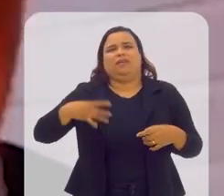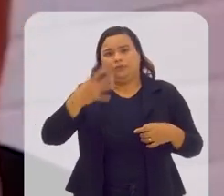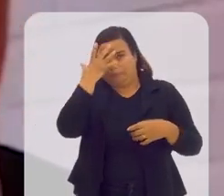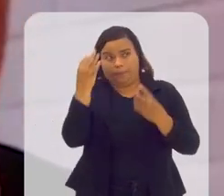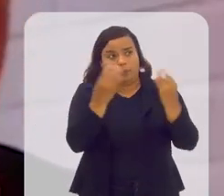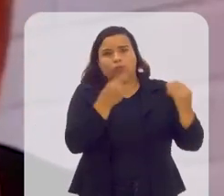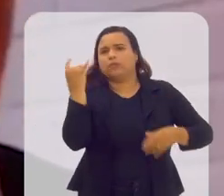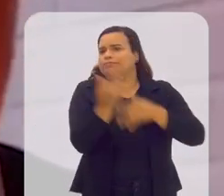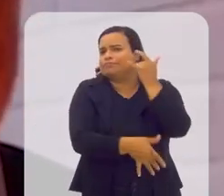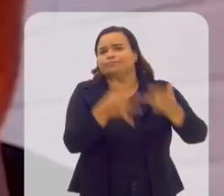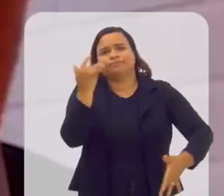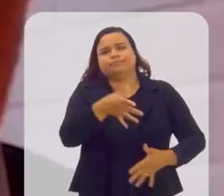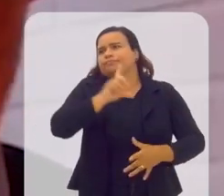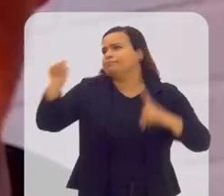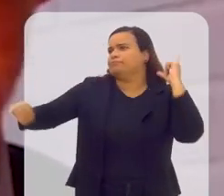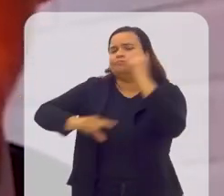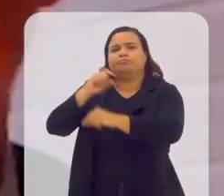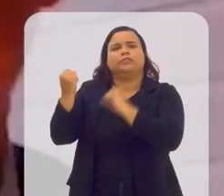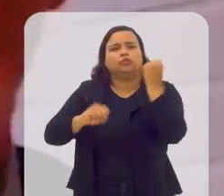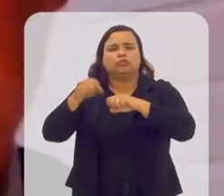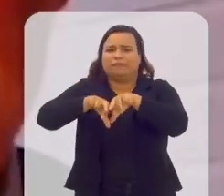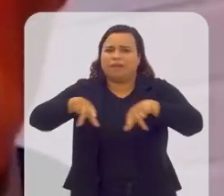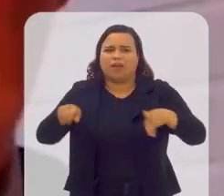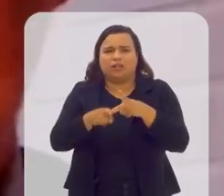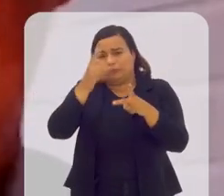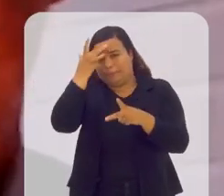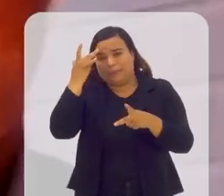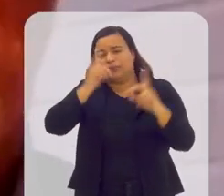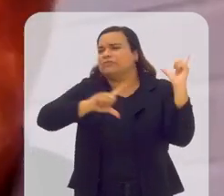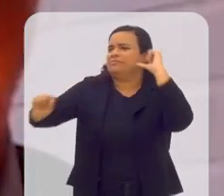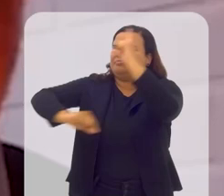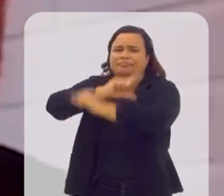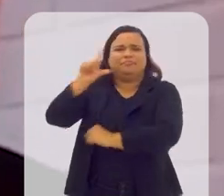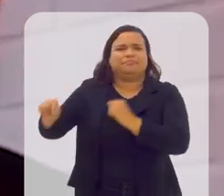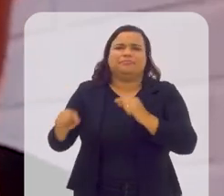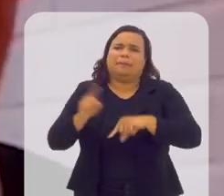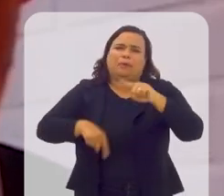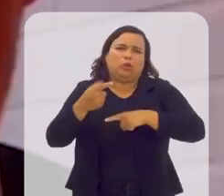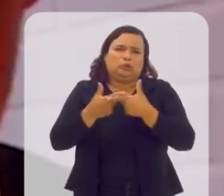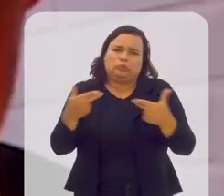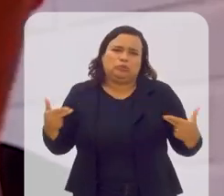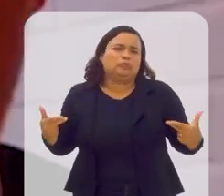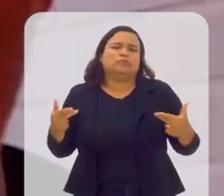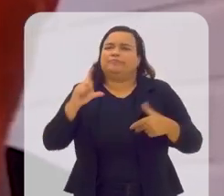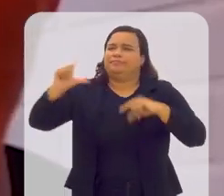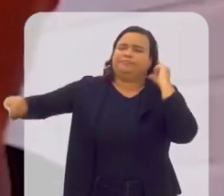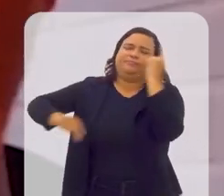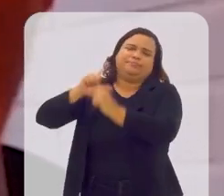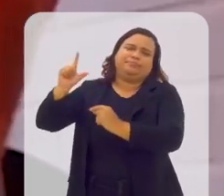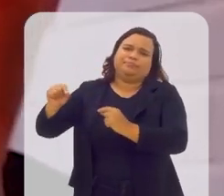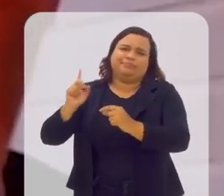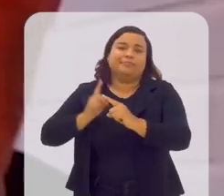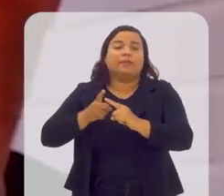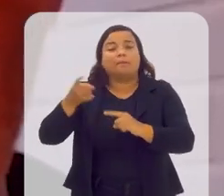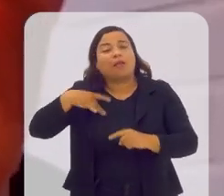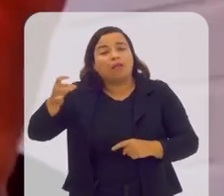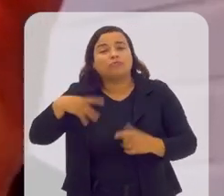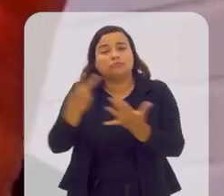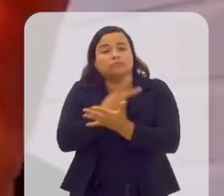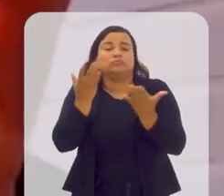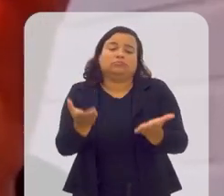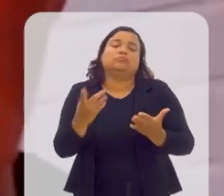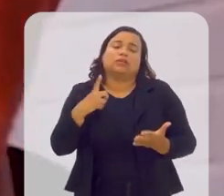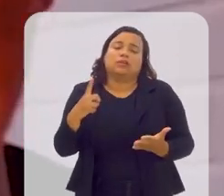indústrias já deixaram o nosso estado, distribuidores, né, de produtos, deixa o nosso estado com medo